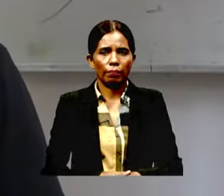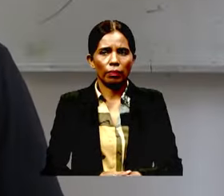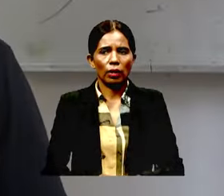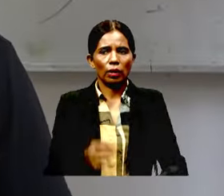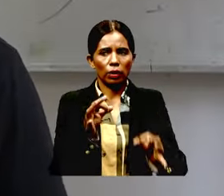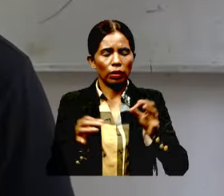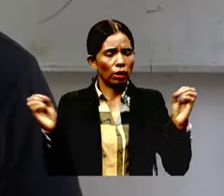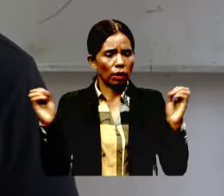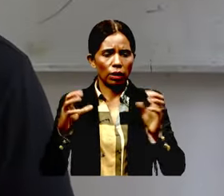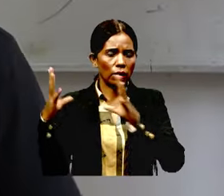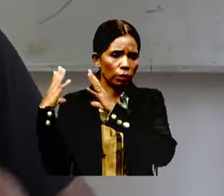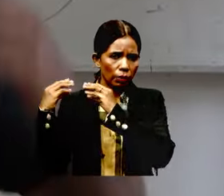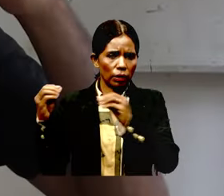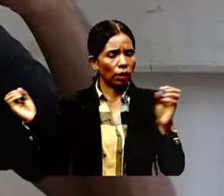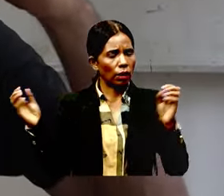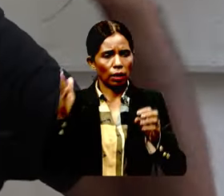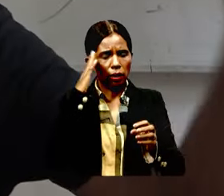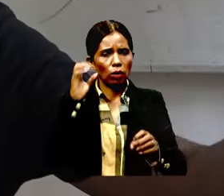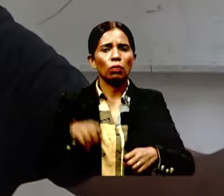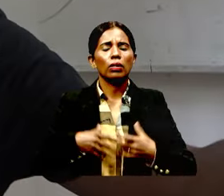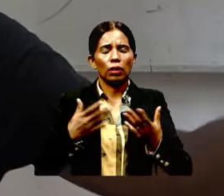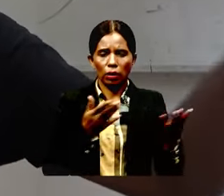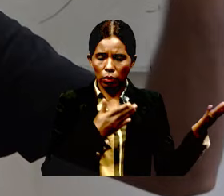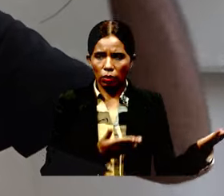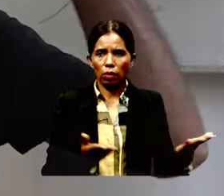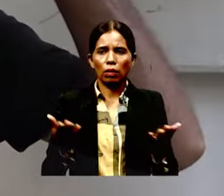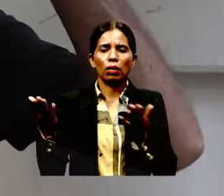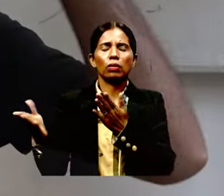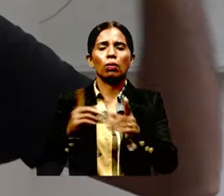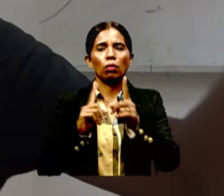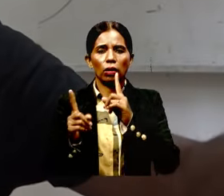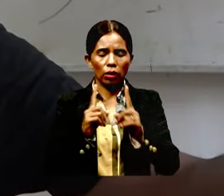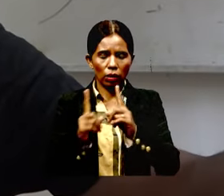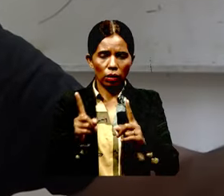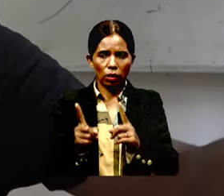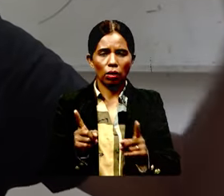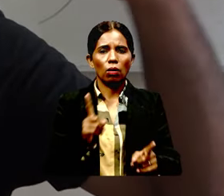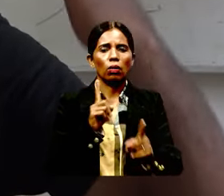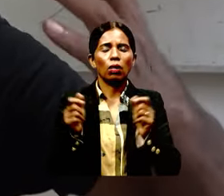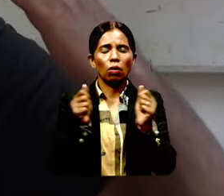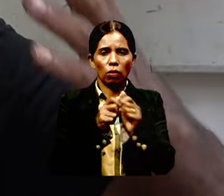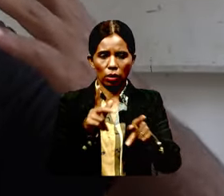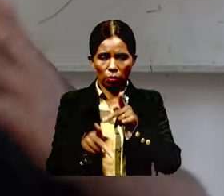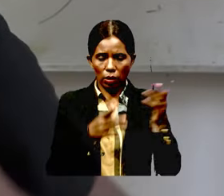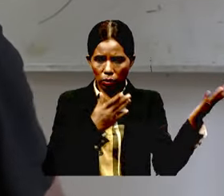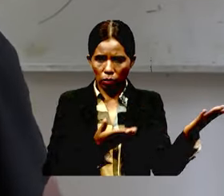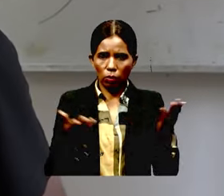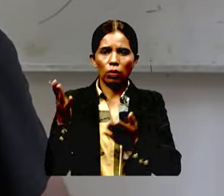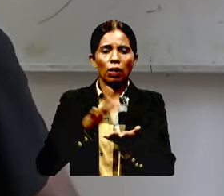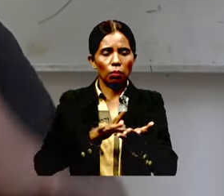nia lá ia experiência, lá ia conhecimento, o insama nia tu bele louvi, o insama que a nia bele dilho ema, para tua tama ai muruks